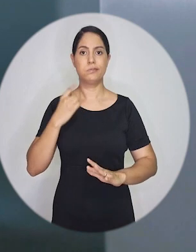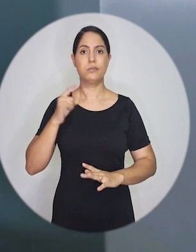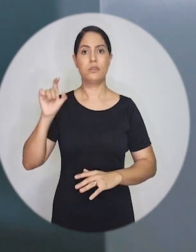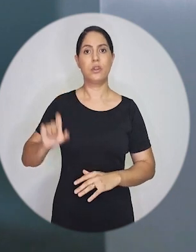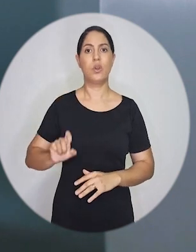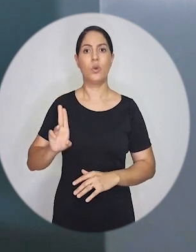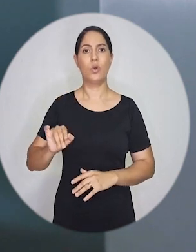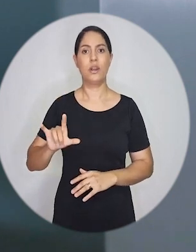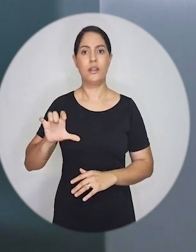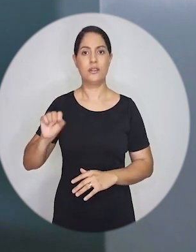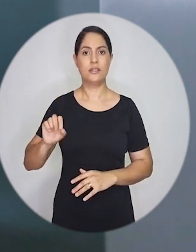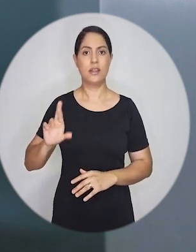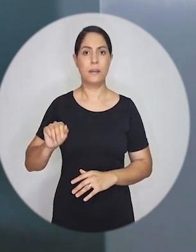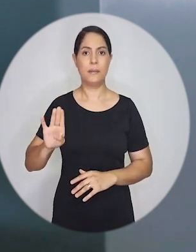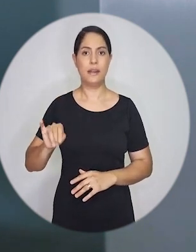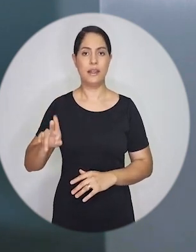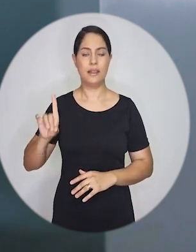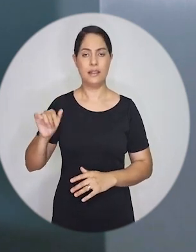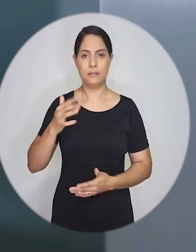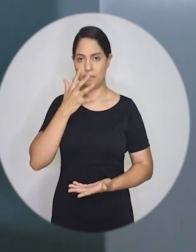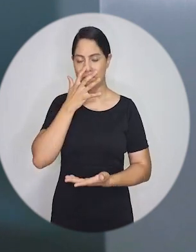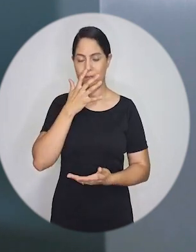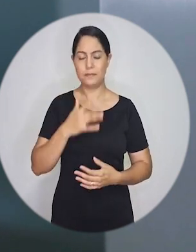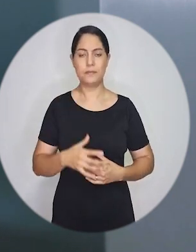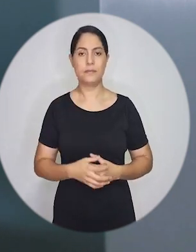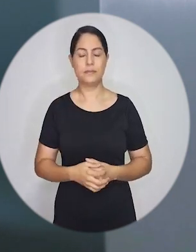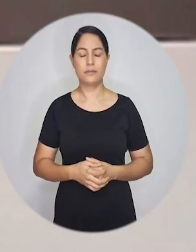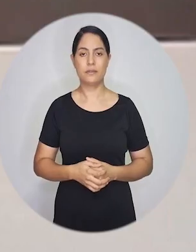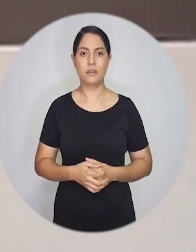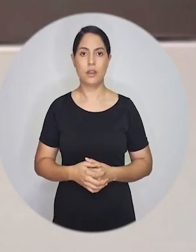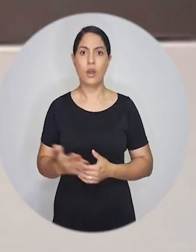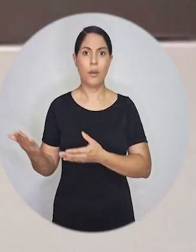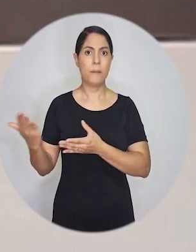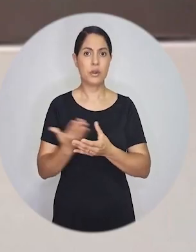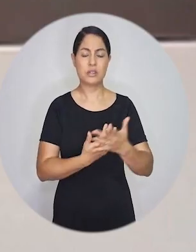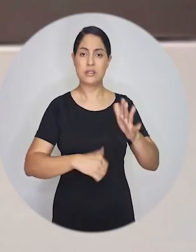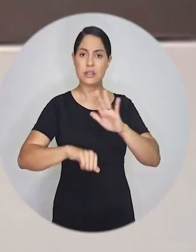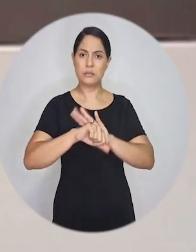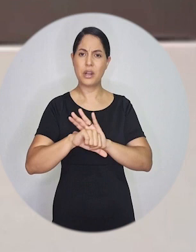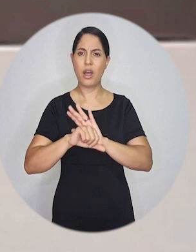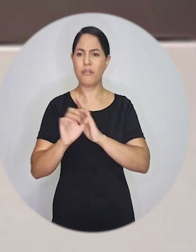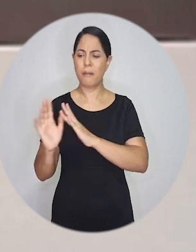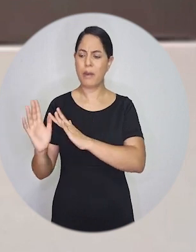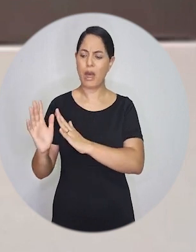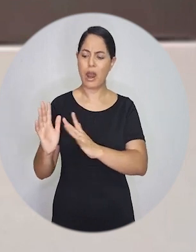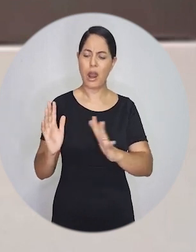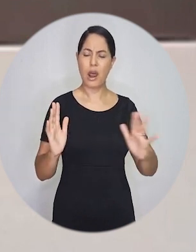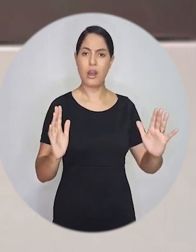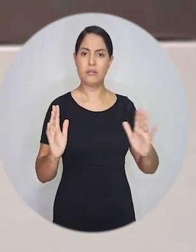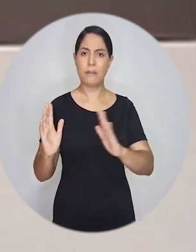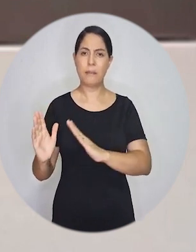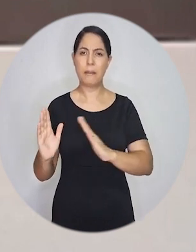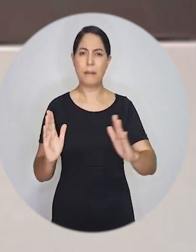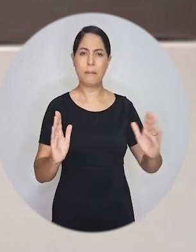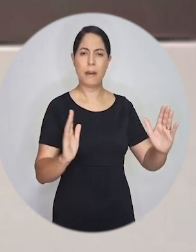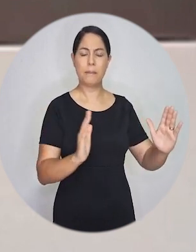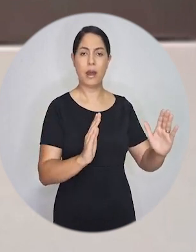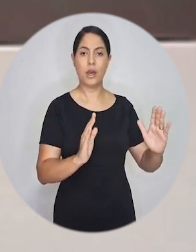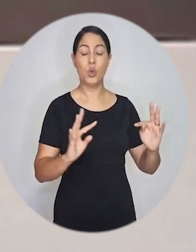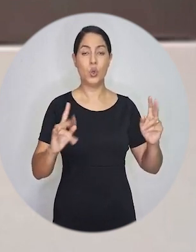do Procurador-Geral da OAB Nacional, Ulisses Rabaneda. Um processo criminal, passando por todas as suas